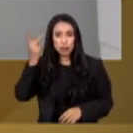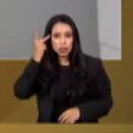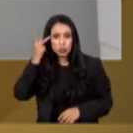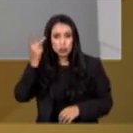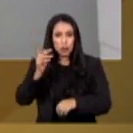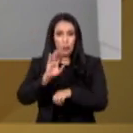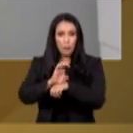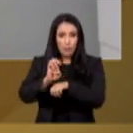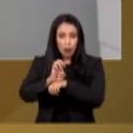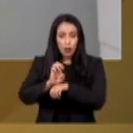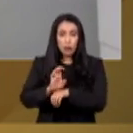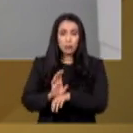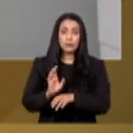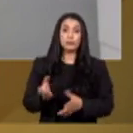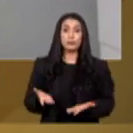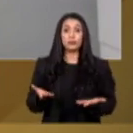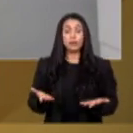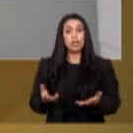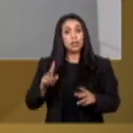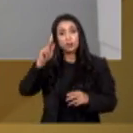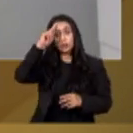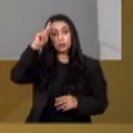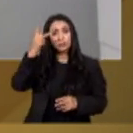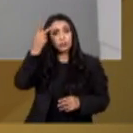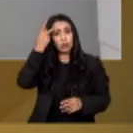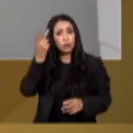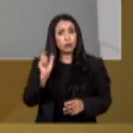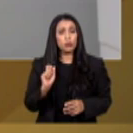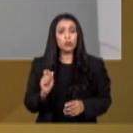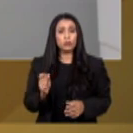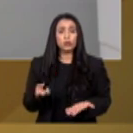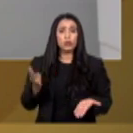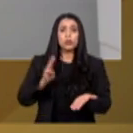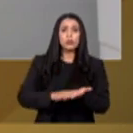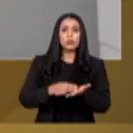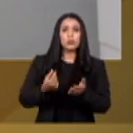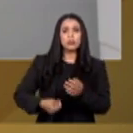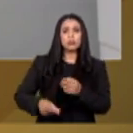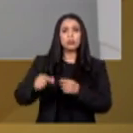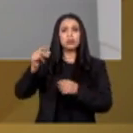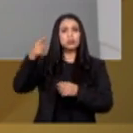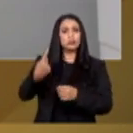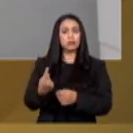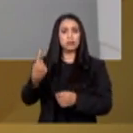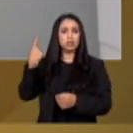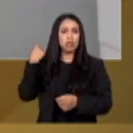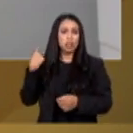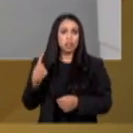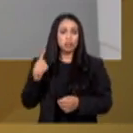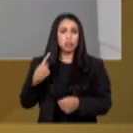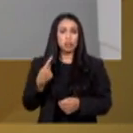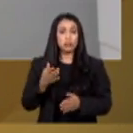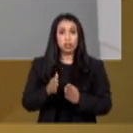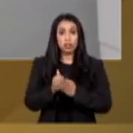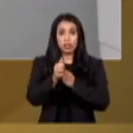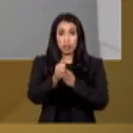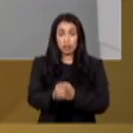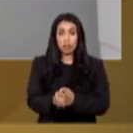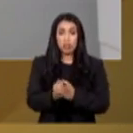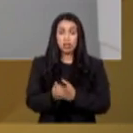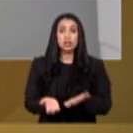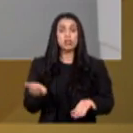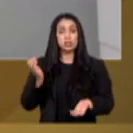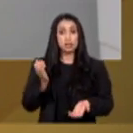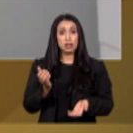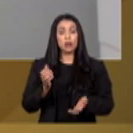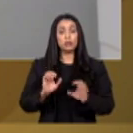o supremo tribunal federal não se quem são seus e nos jogos de direção do tribunal de